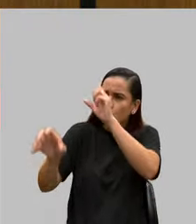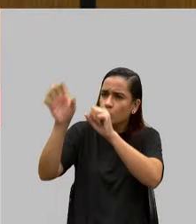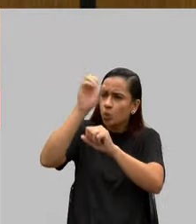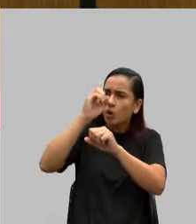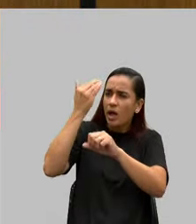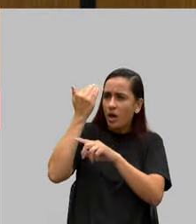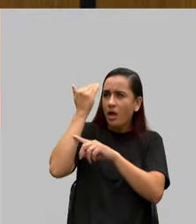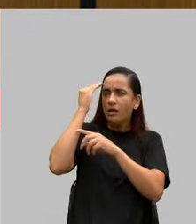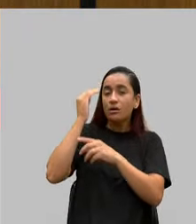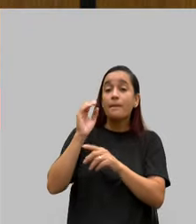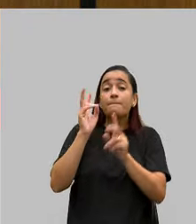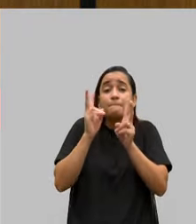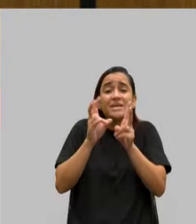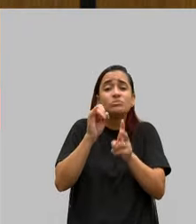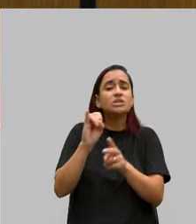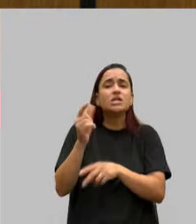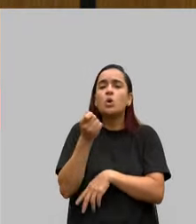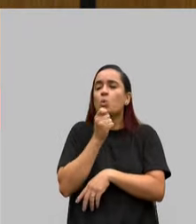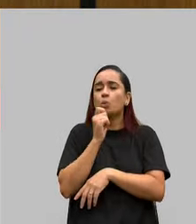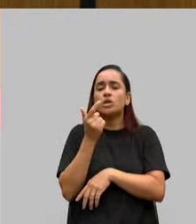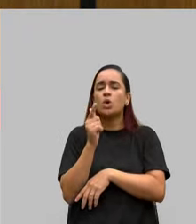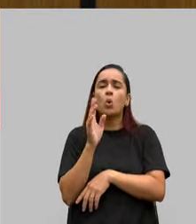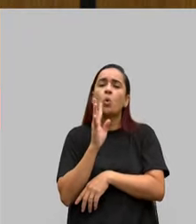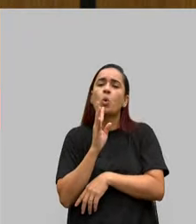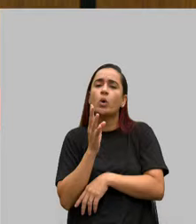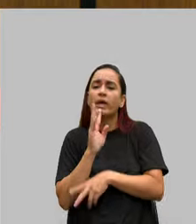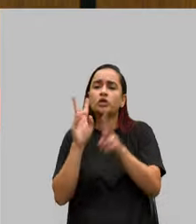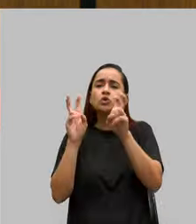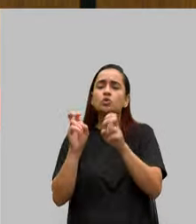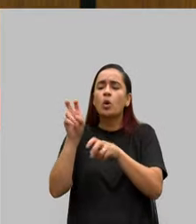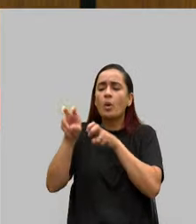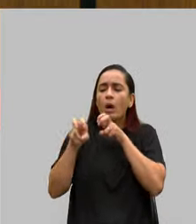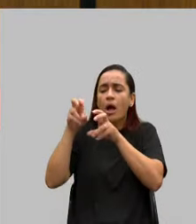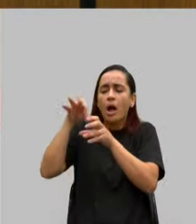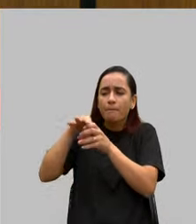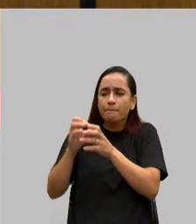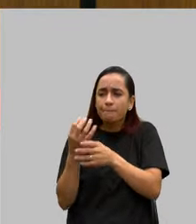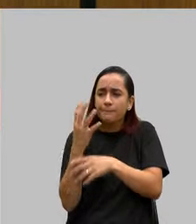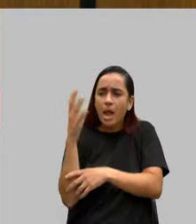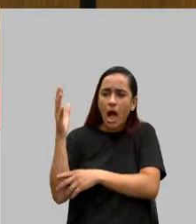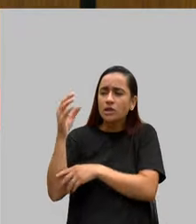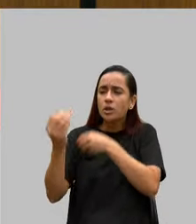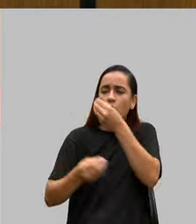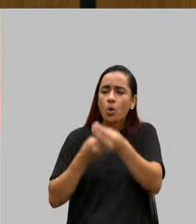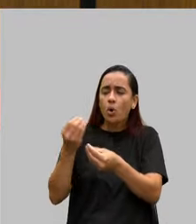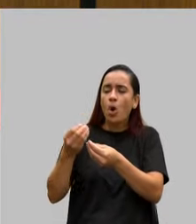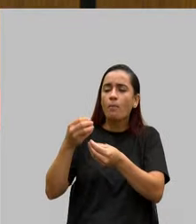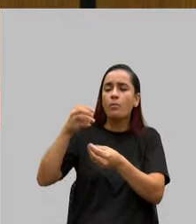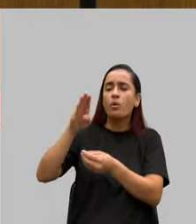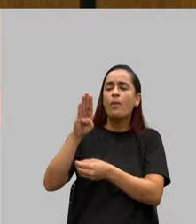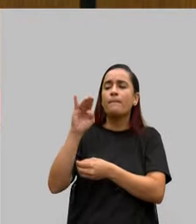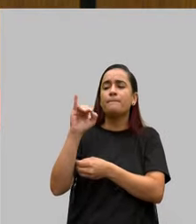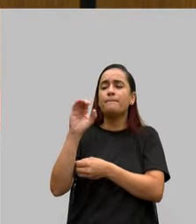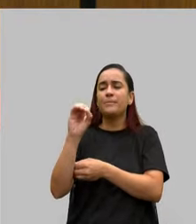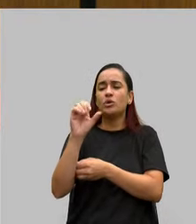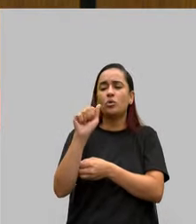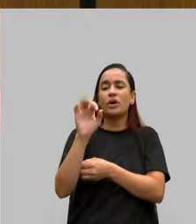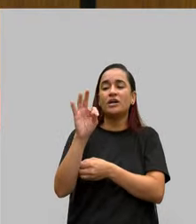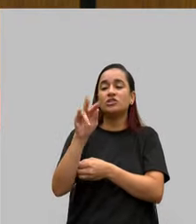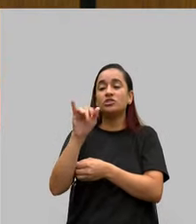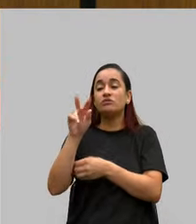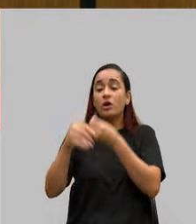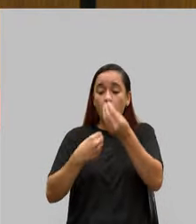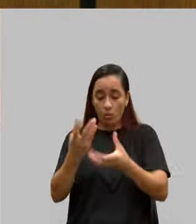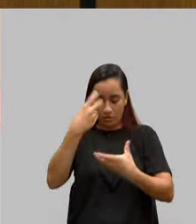conhecem bem a respeito de cultivo de plantas de de moléculas bioativas de ações em sítios de ligação dentro do corpo